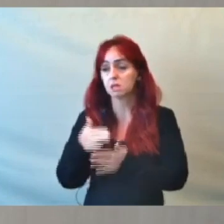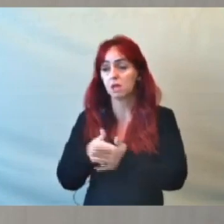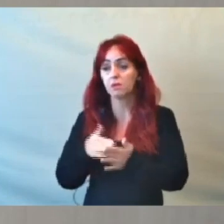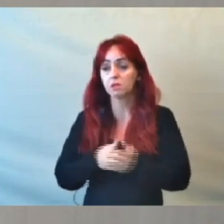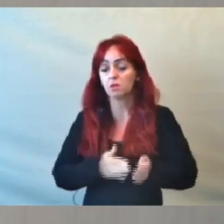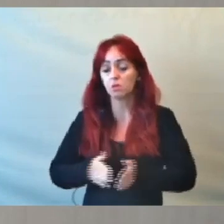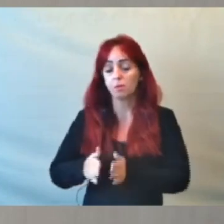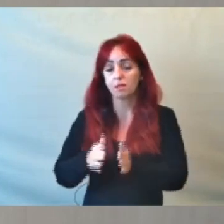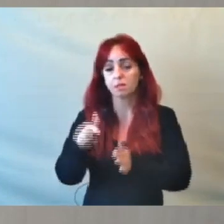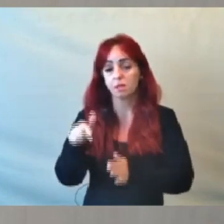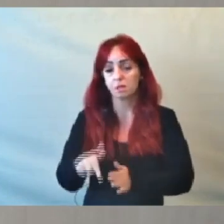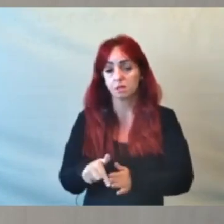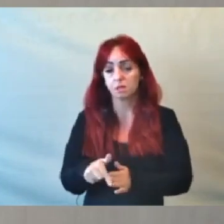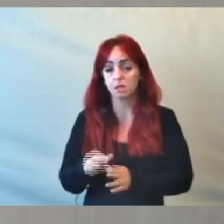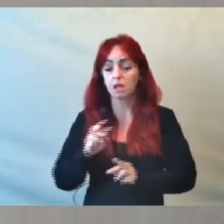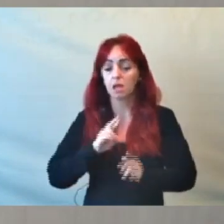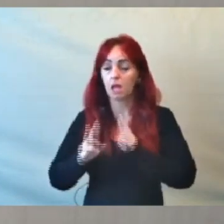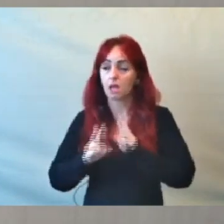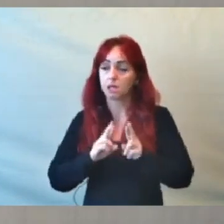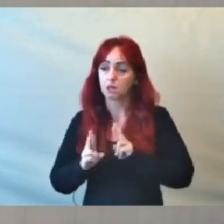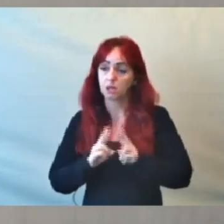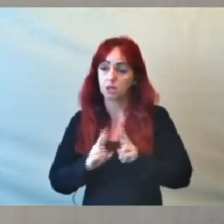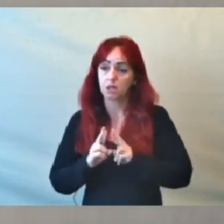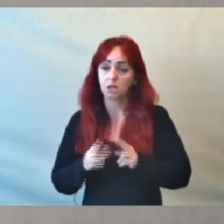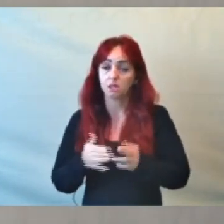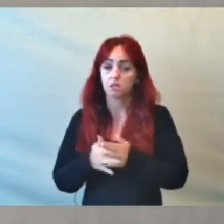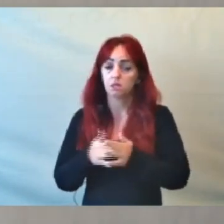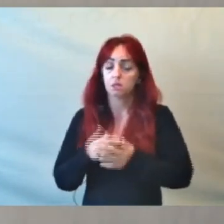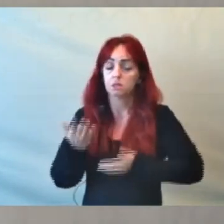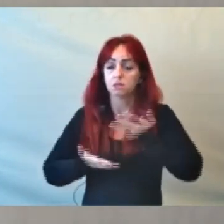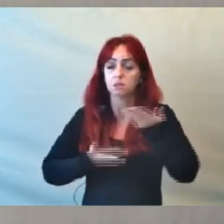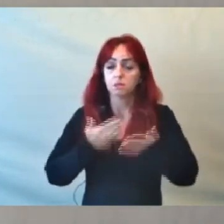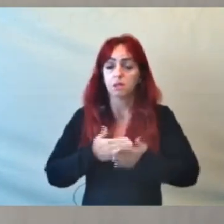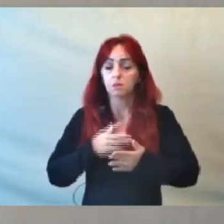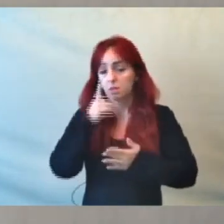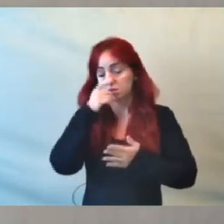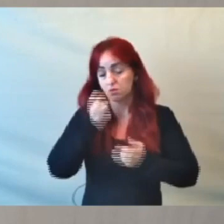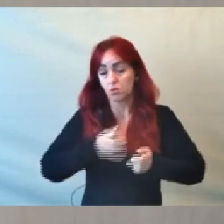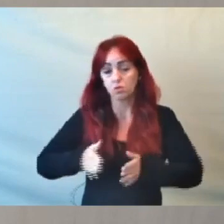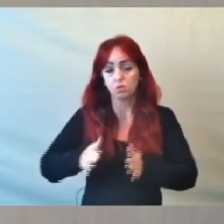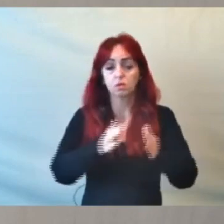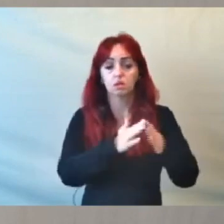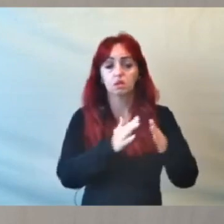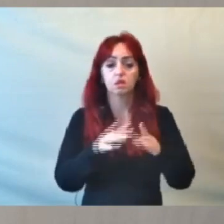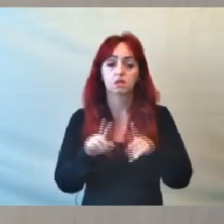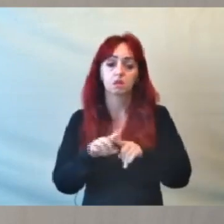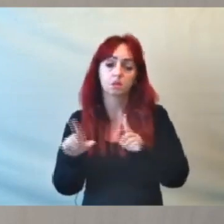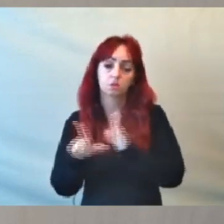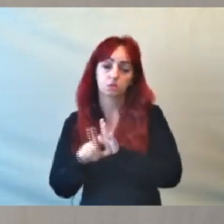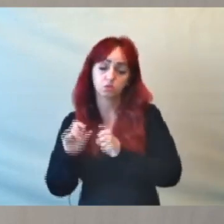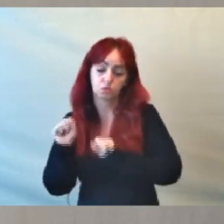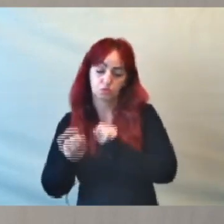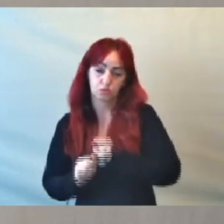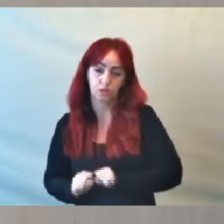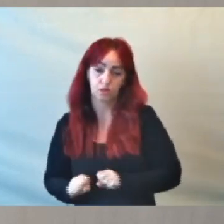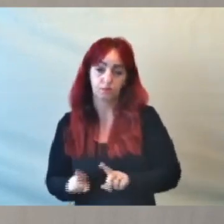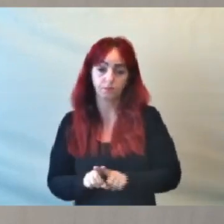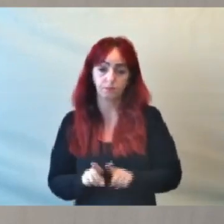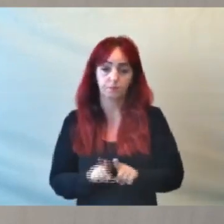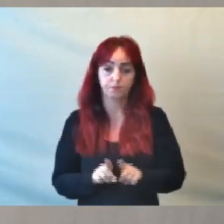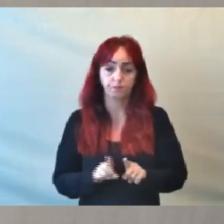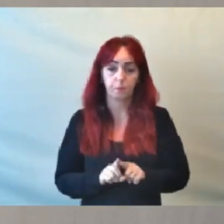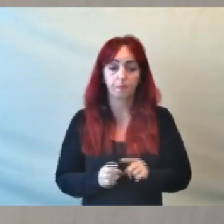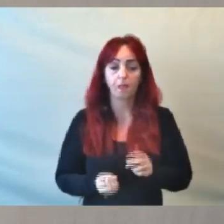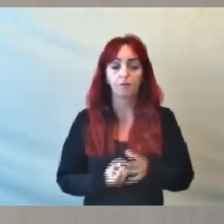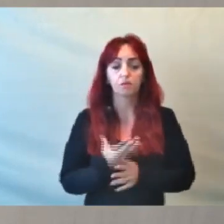coleta, interceptação e tratamento dos esgotos domésticos e industriais. A Fundação Cristiano Ottoni concorda que providenciar a limpeza da